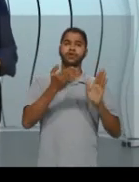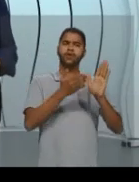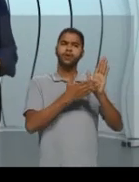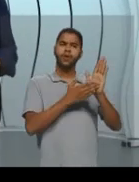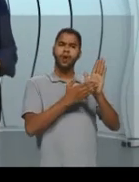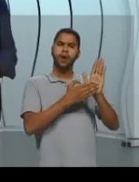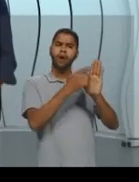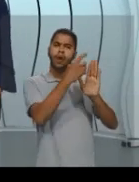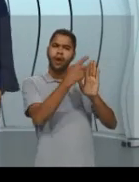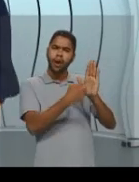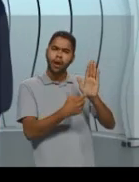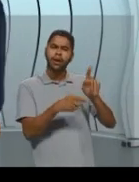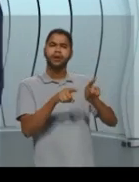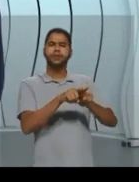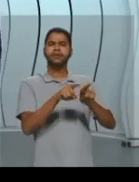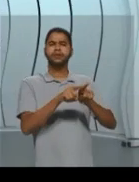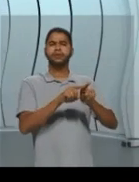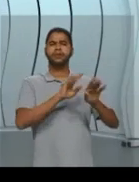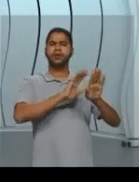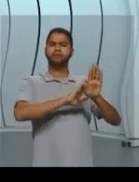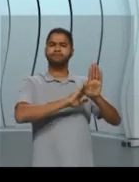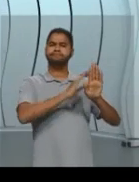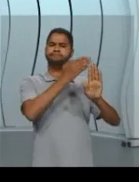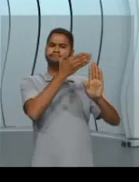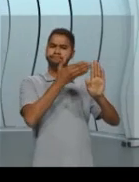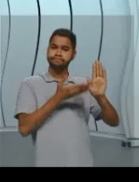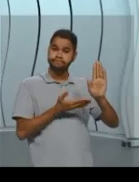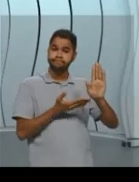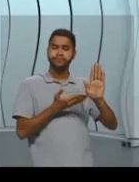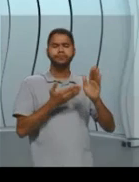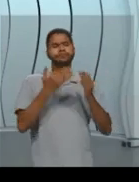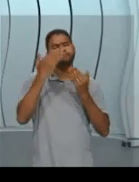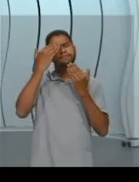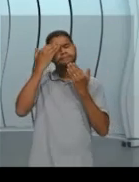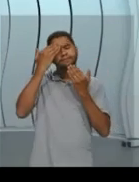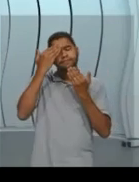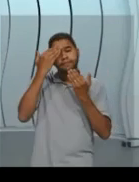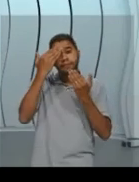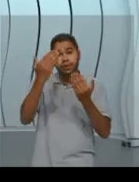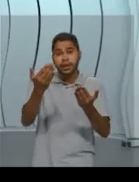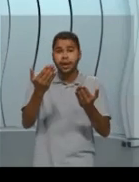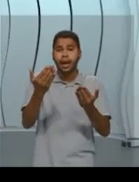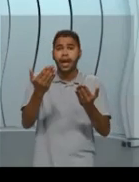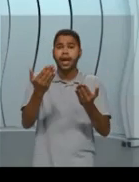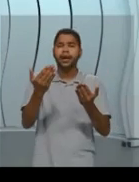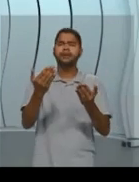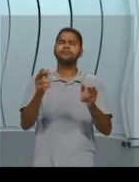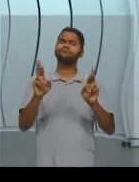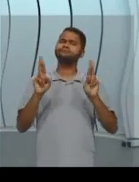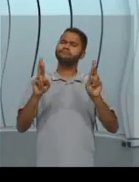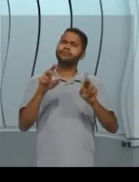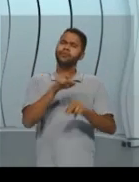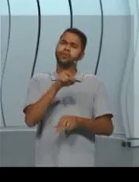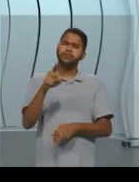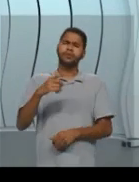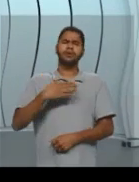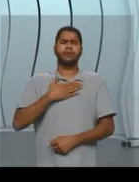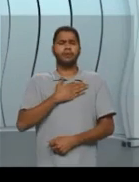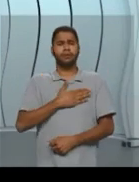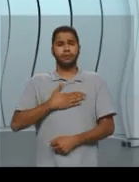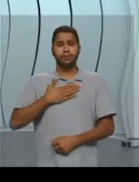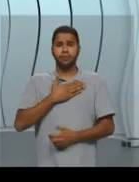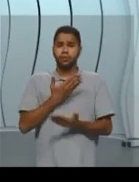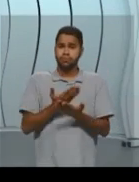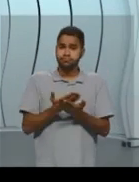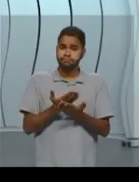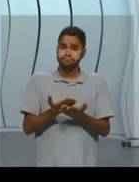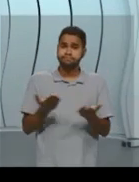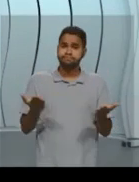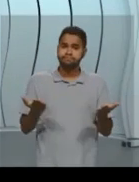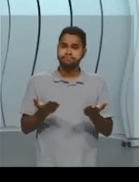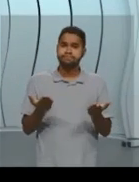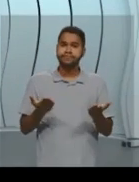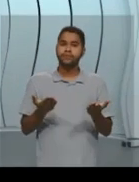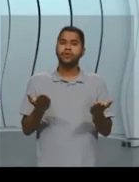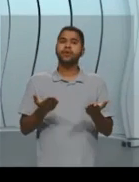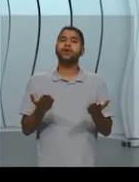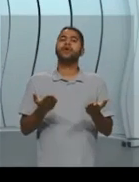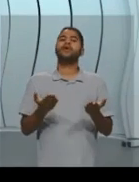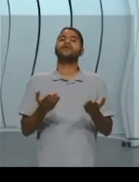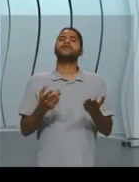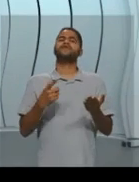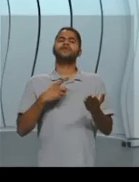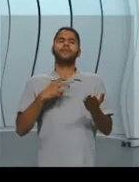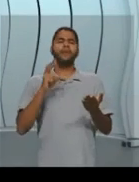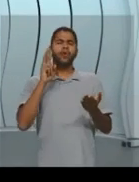as informações implícitas. Muito obrigada. Espero que você tenha gostado da nossa aula de hoje. Voltem nos